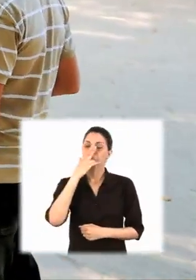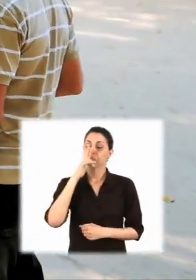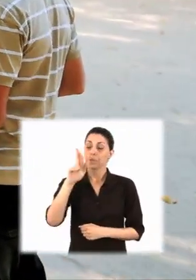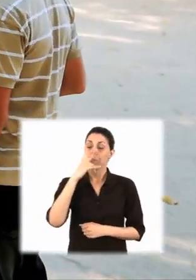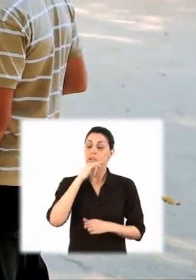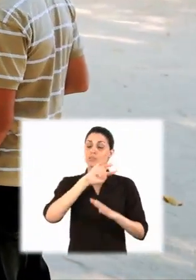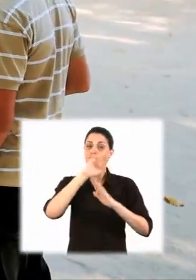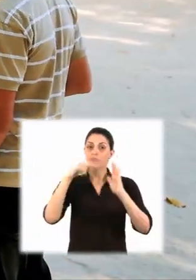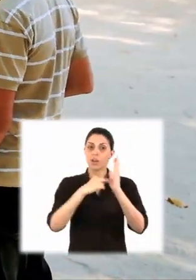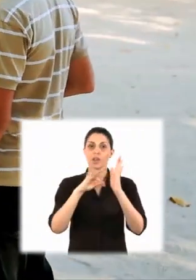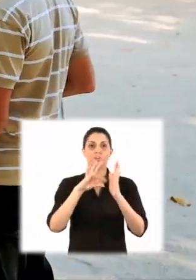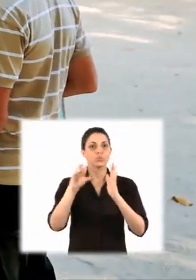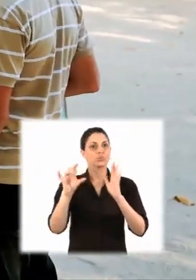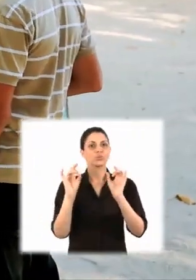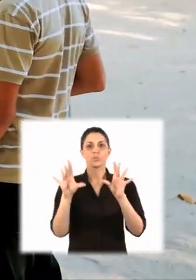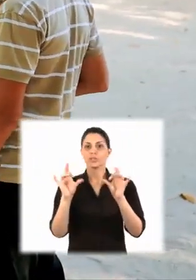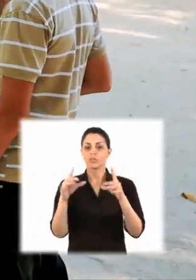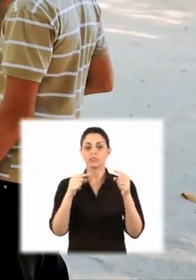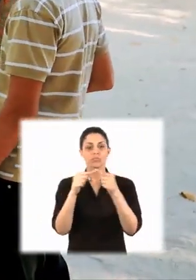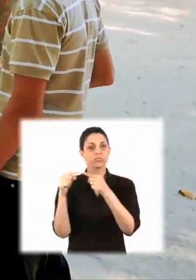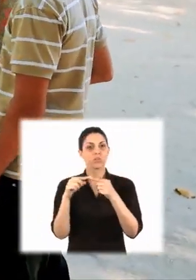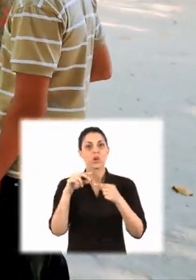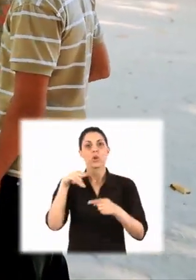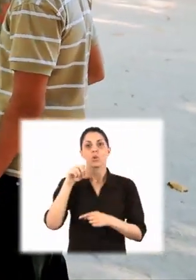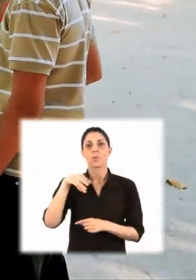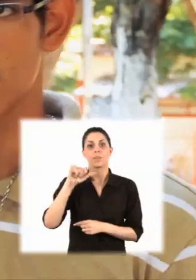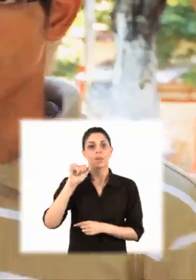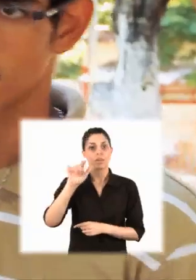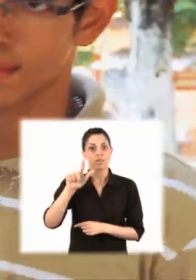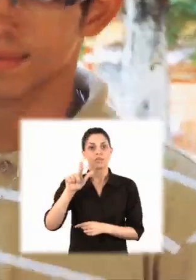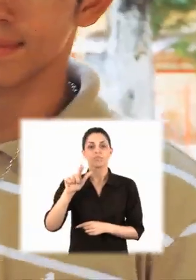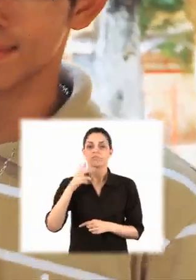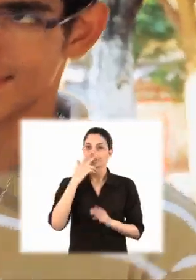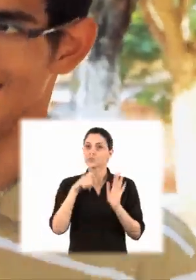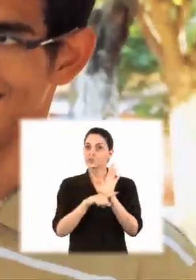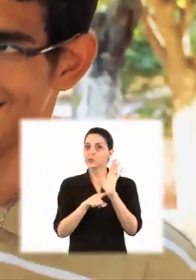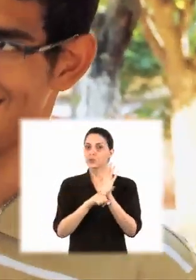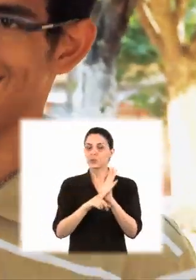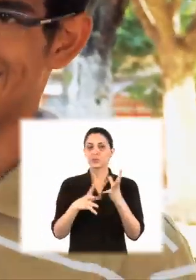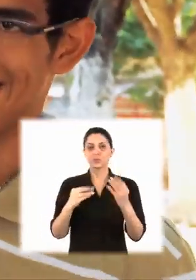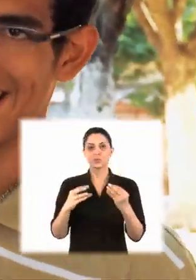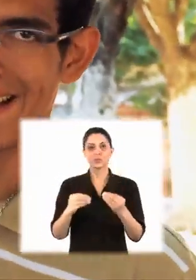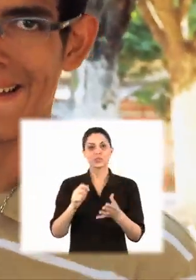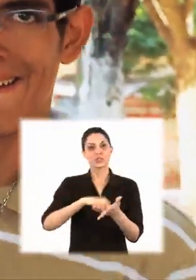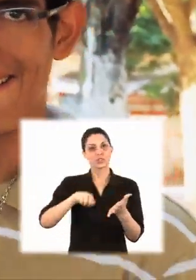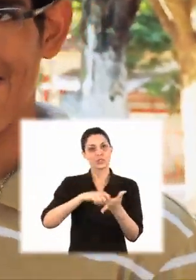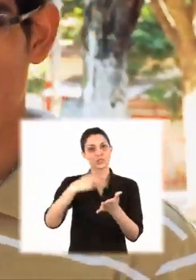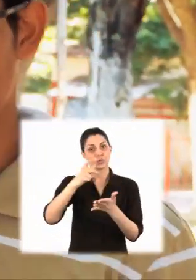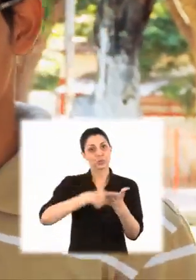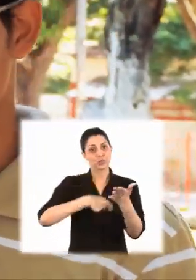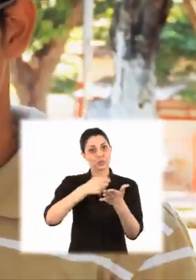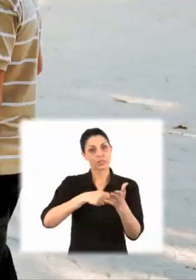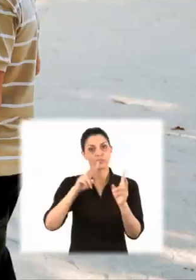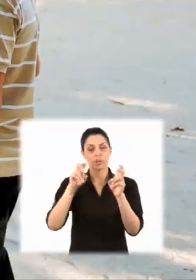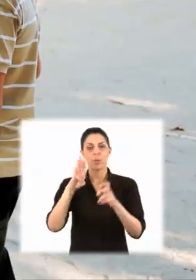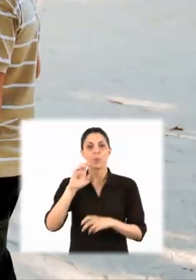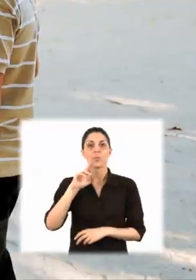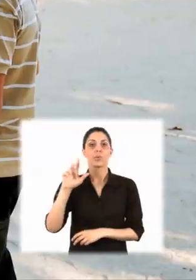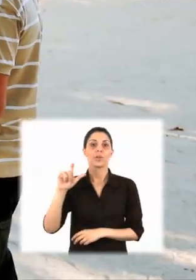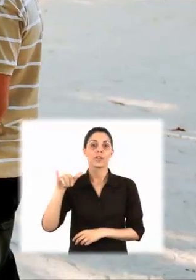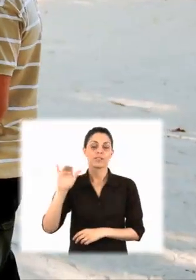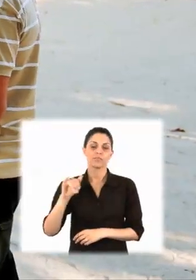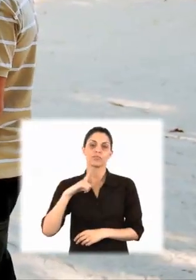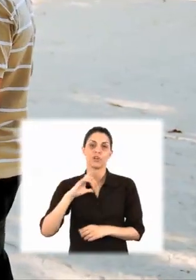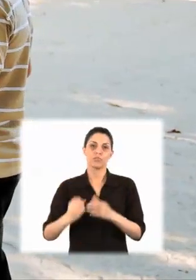de concordância verbal, a regra geral, os casos especiais, até concordância nominal que a gente viu aqui, vão te ajudar bastante a escrever